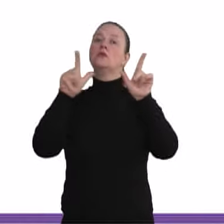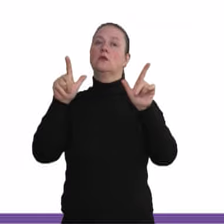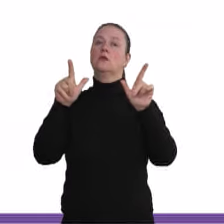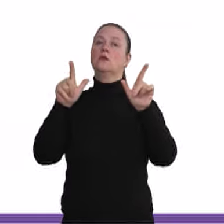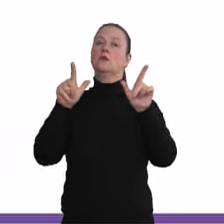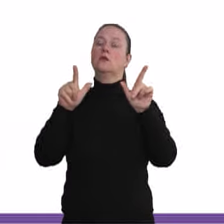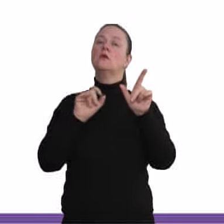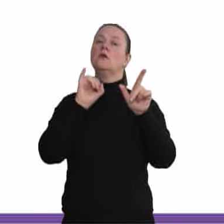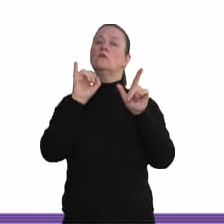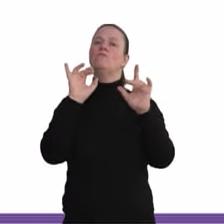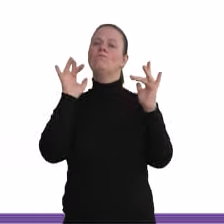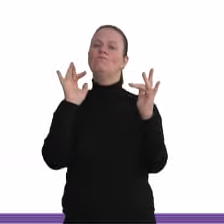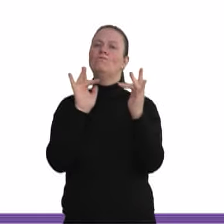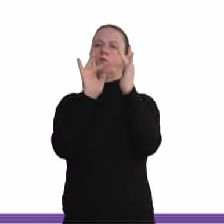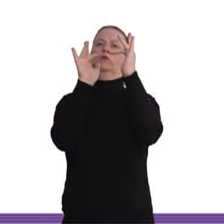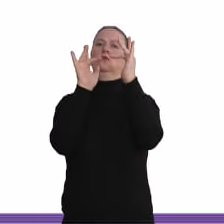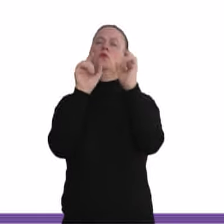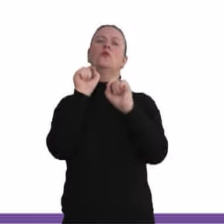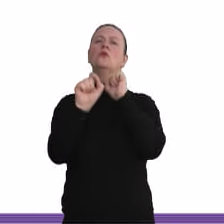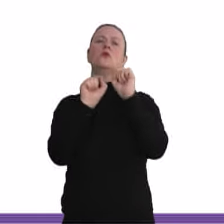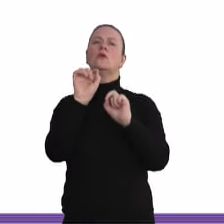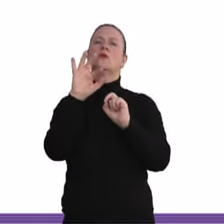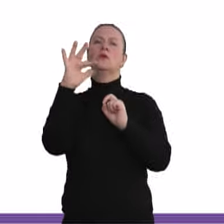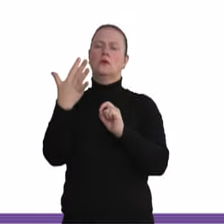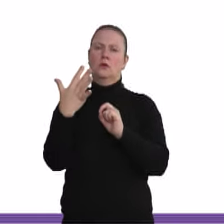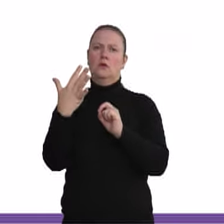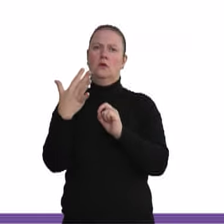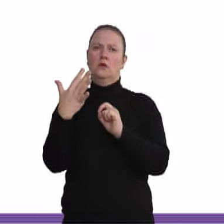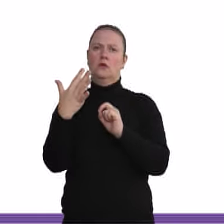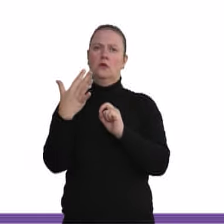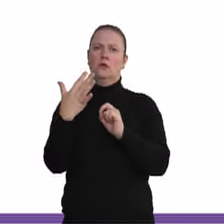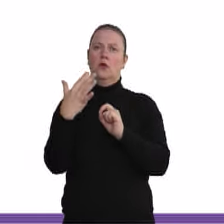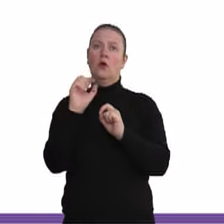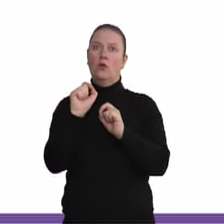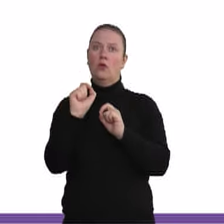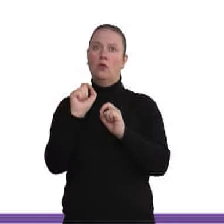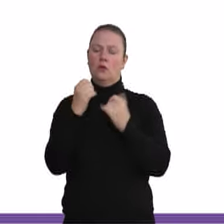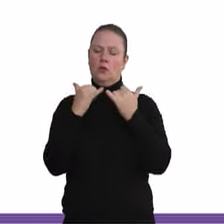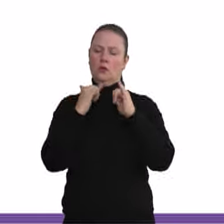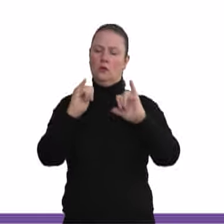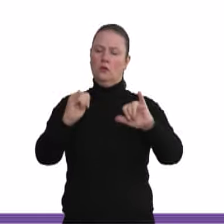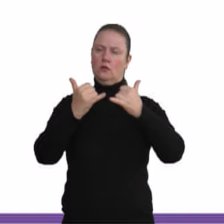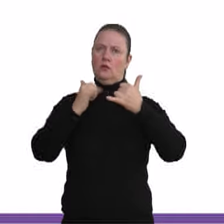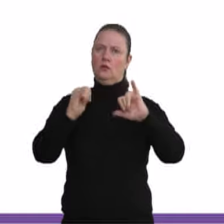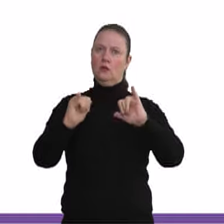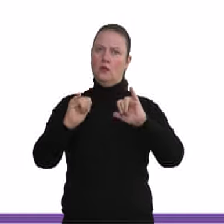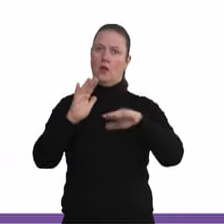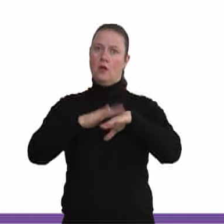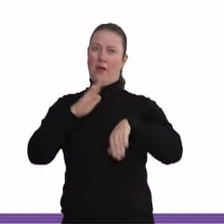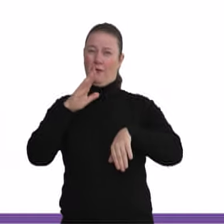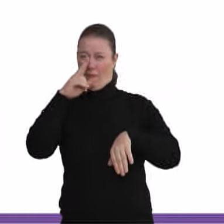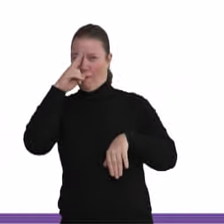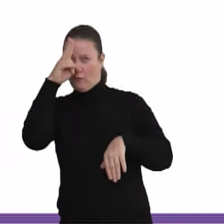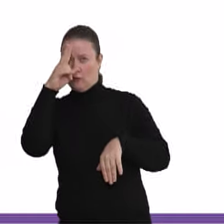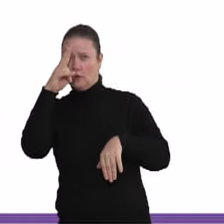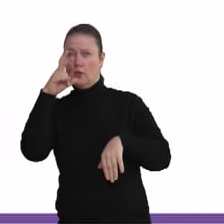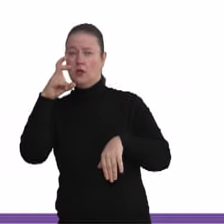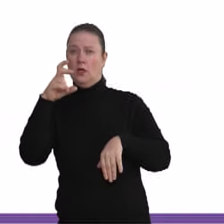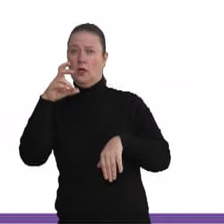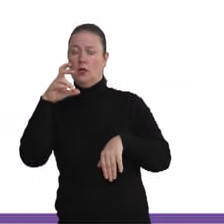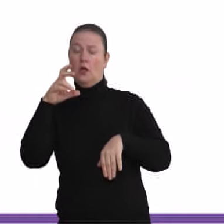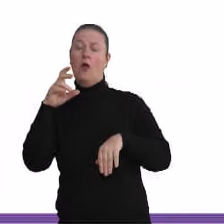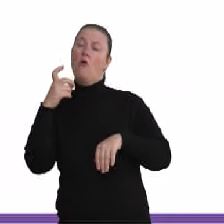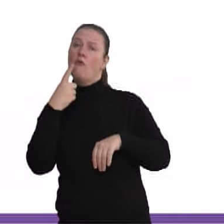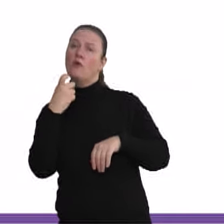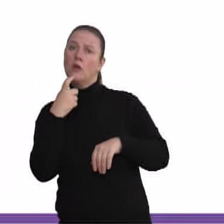dois, o que acontece? Esse fluxo de energia térmica avança da onde está mais quente para onde está mais frio, chegando no